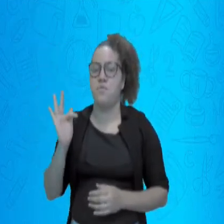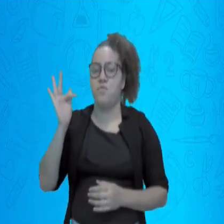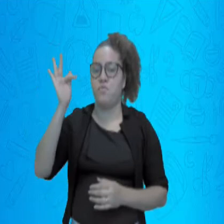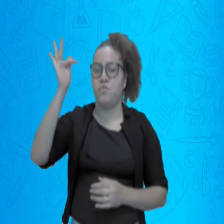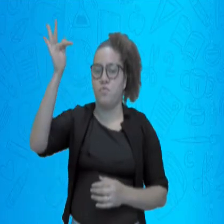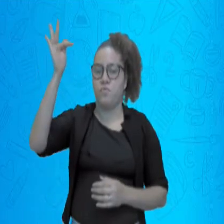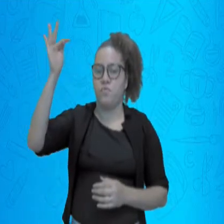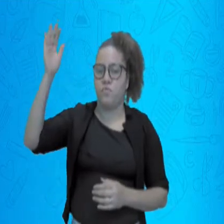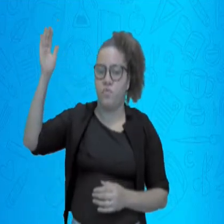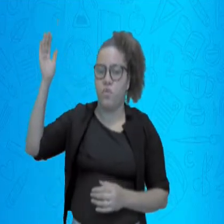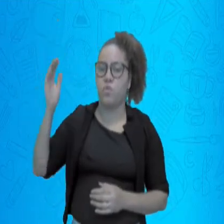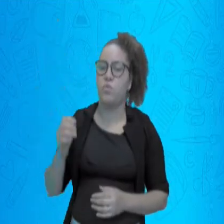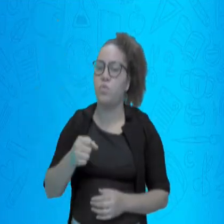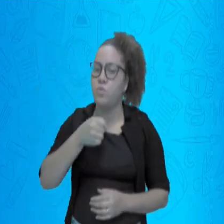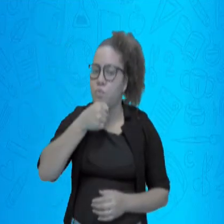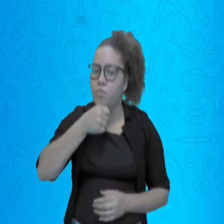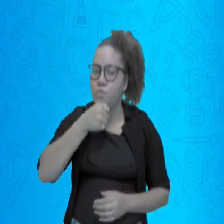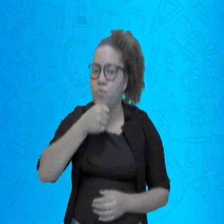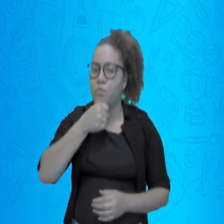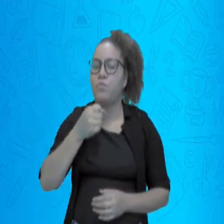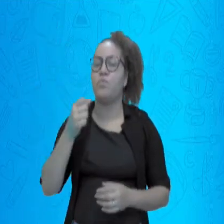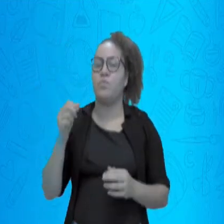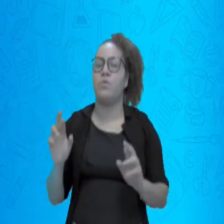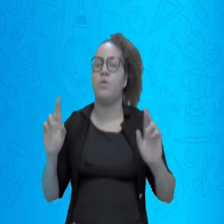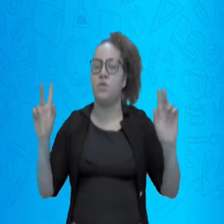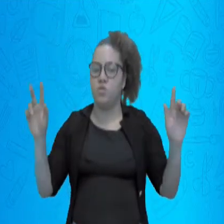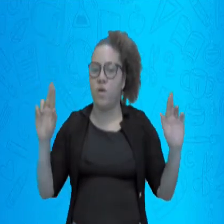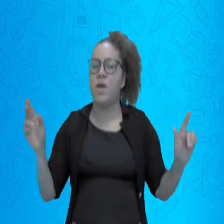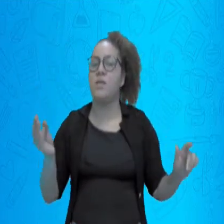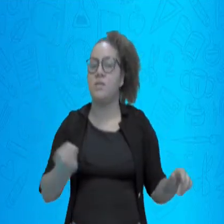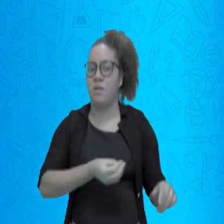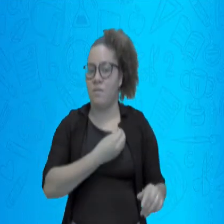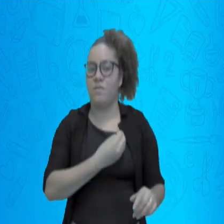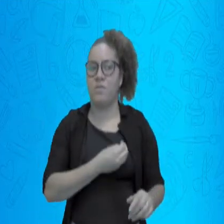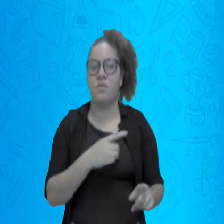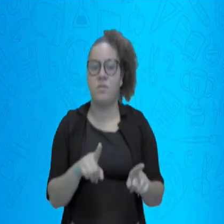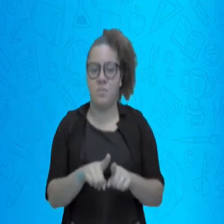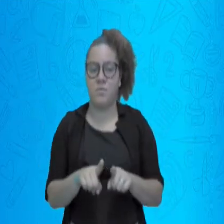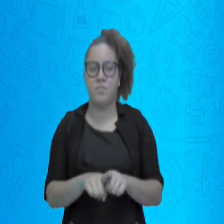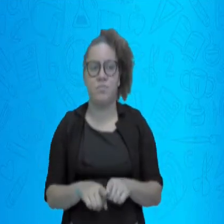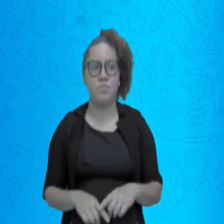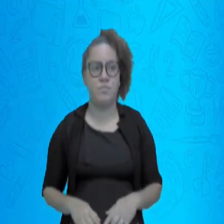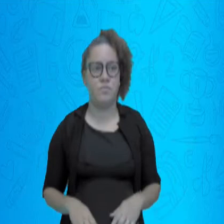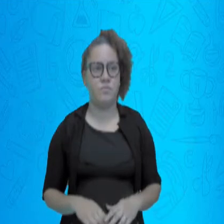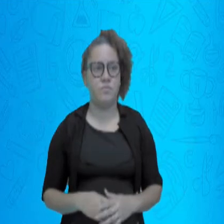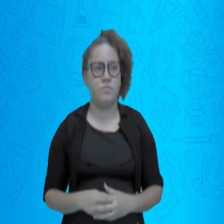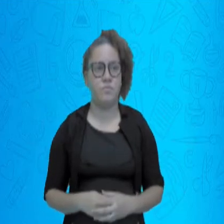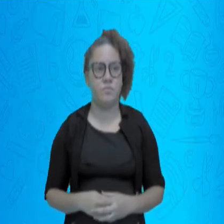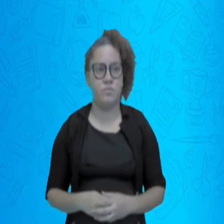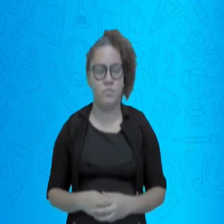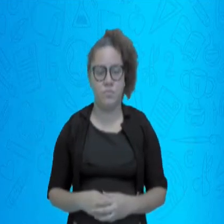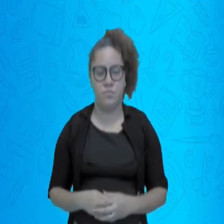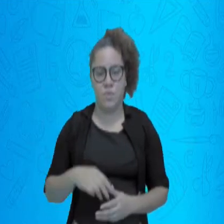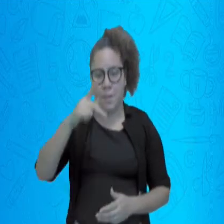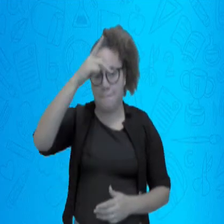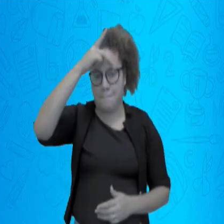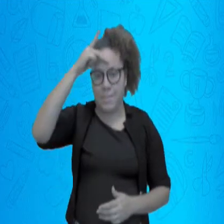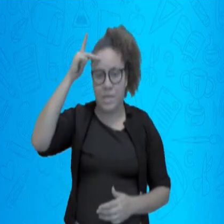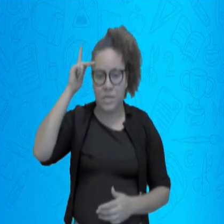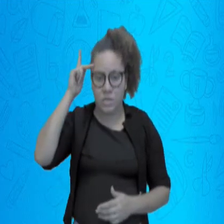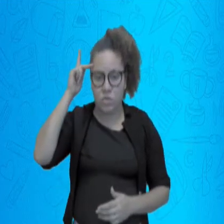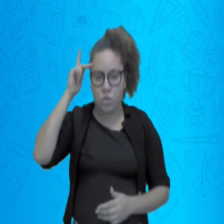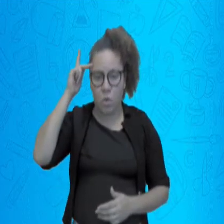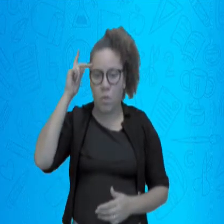Então, eu também tenho diferenças na minha própria vida. Vamos lá, então. As pessoas semelhantes